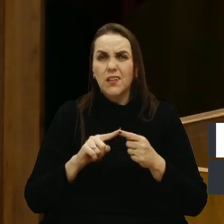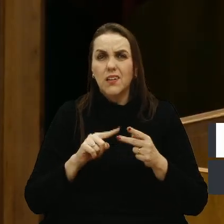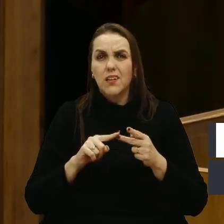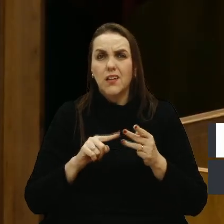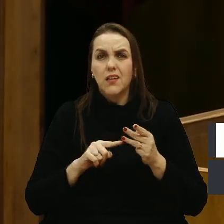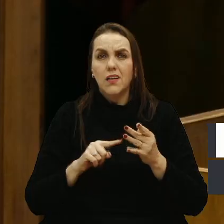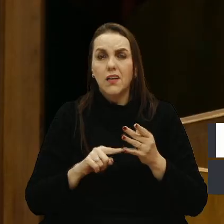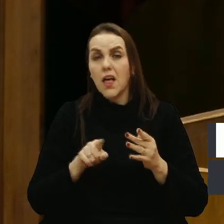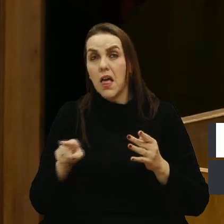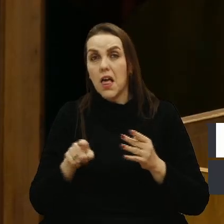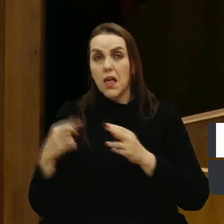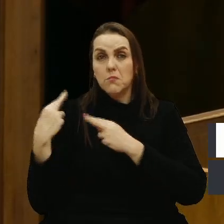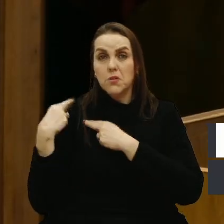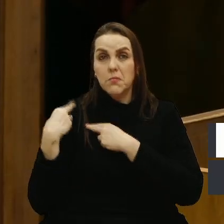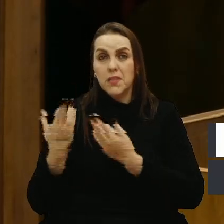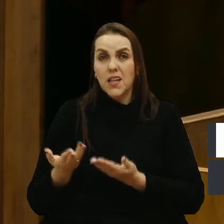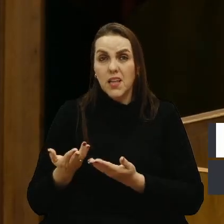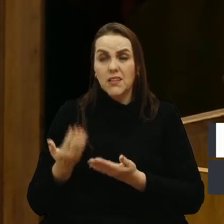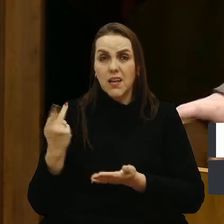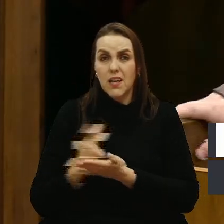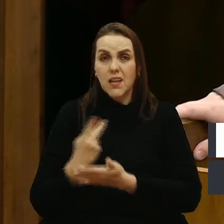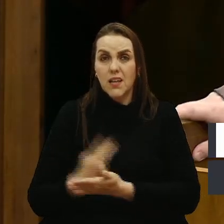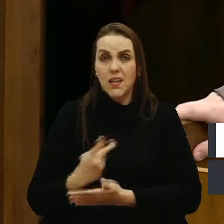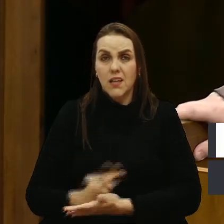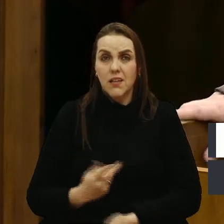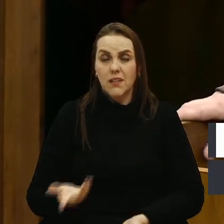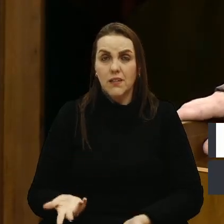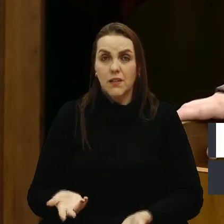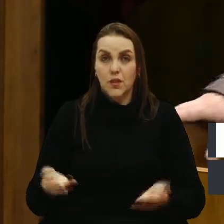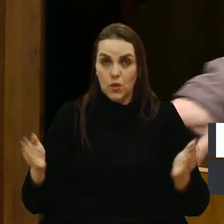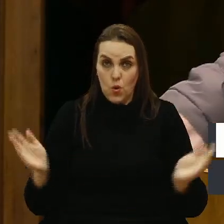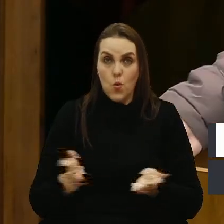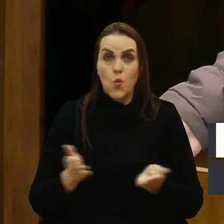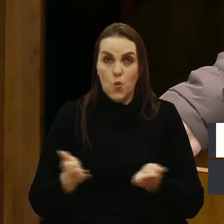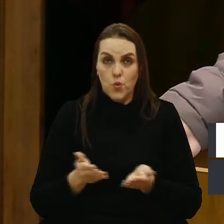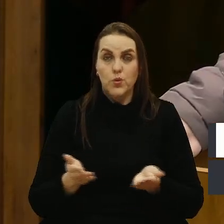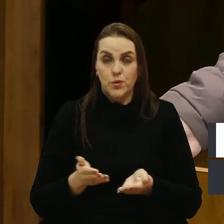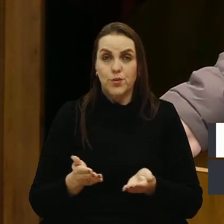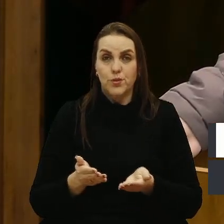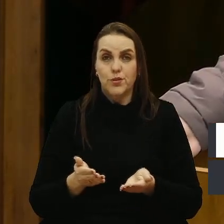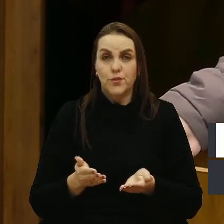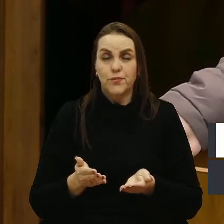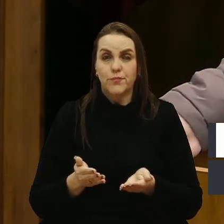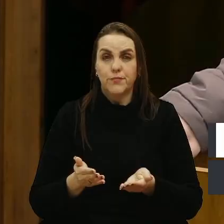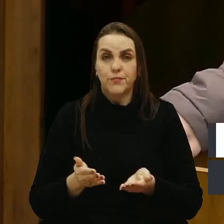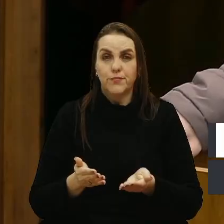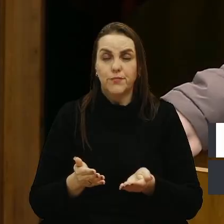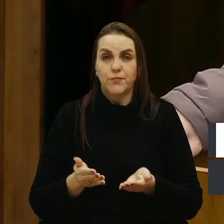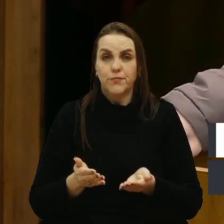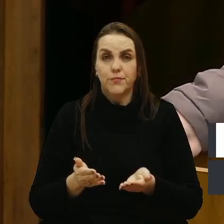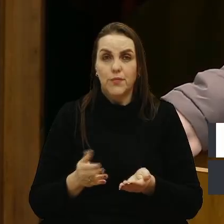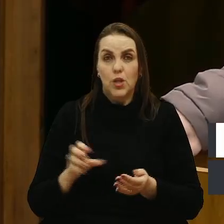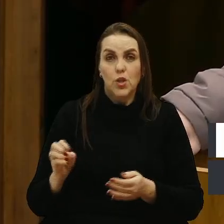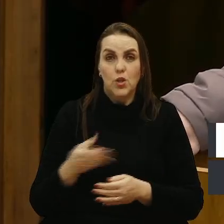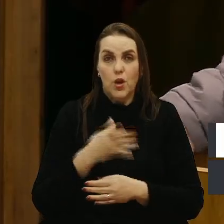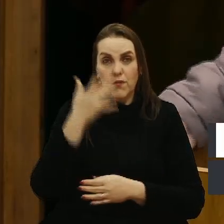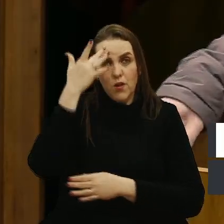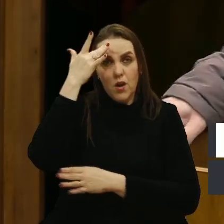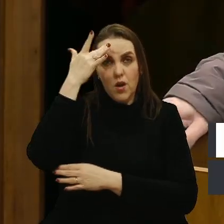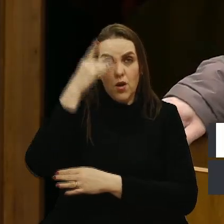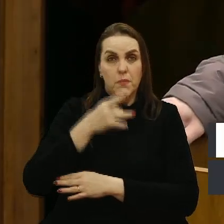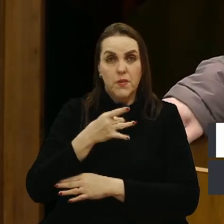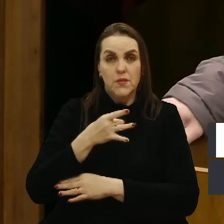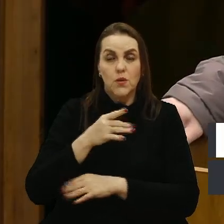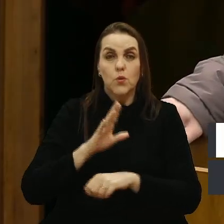que ele ficou responsável, deu errado. E hoje em dia, com uma nova concepção de tempo que nós